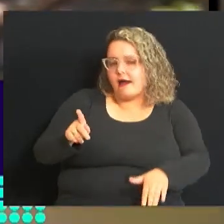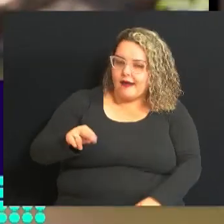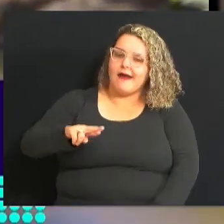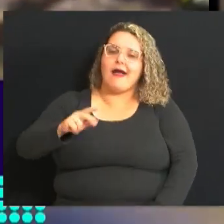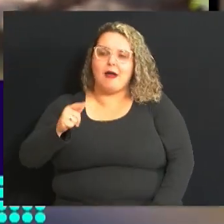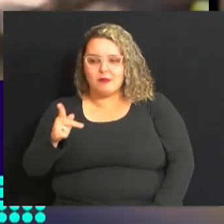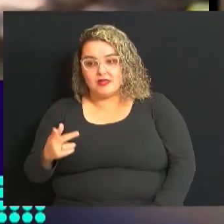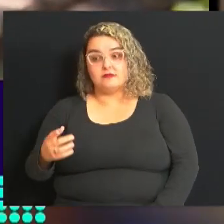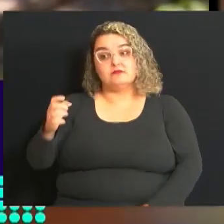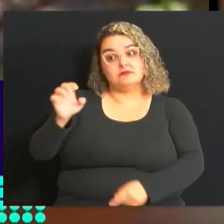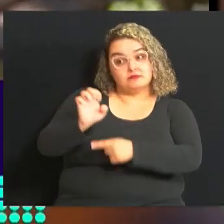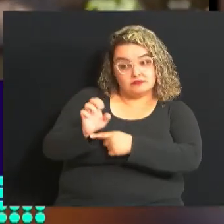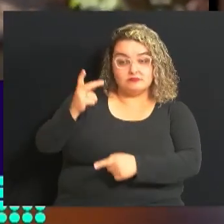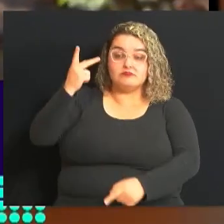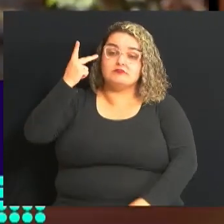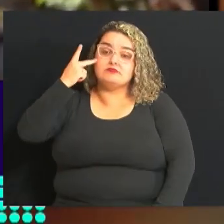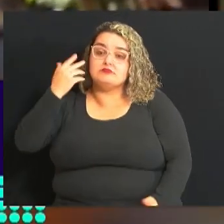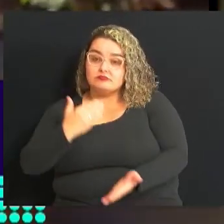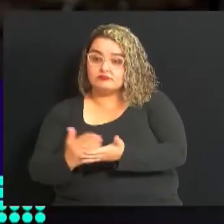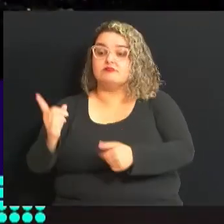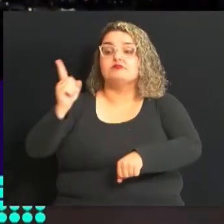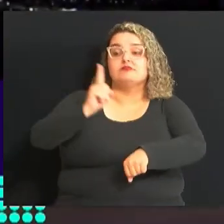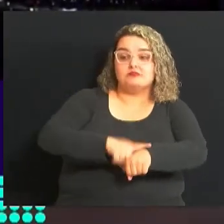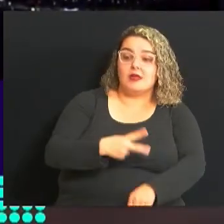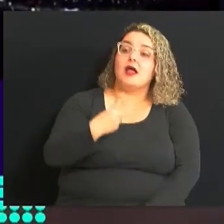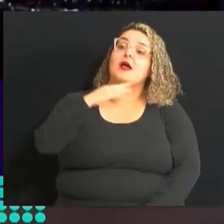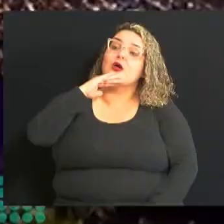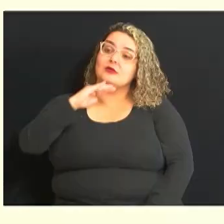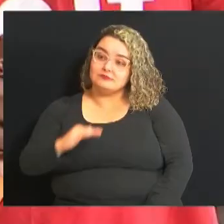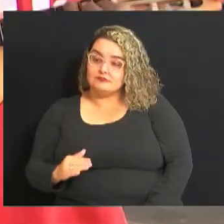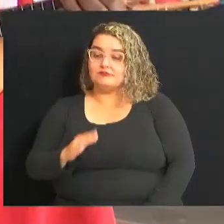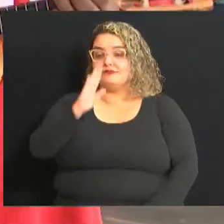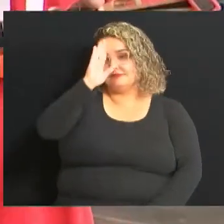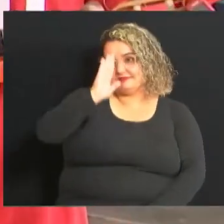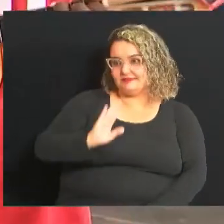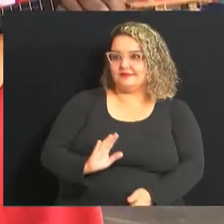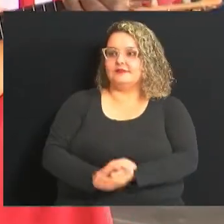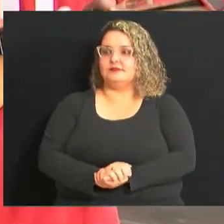Paulo. A festa começa às 2 da tarde e é de graça.